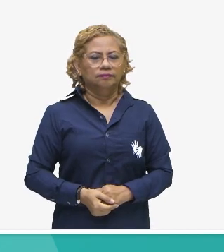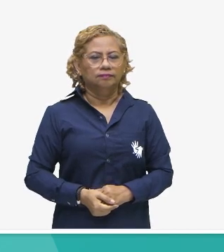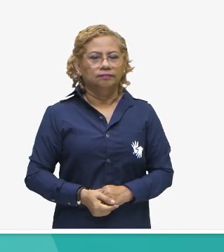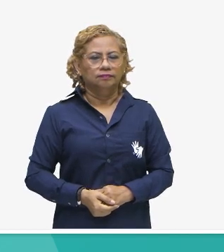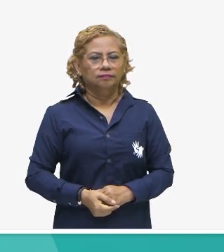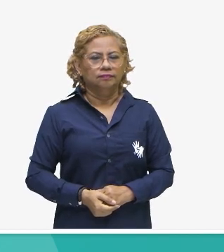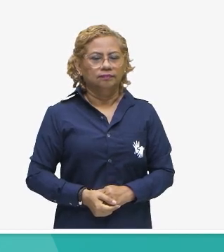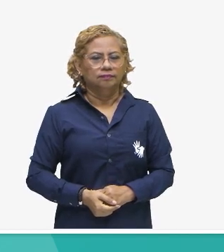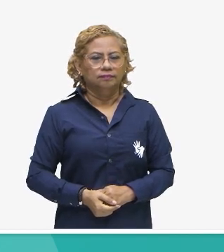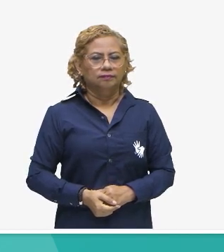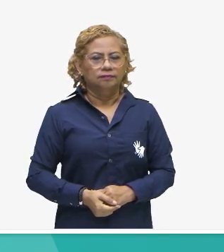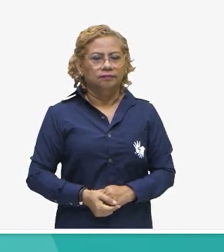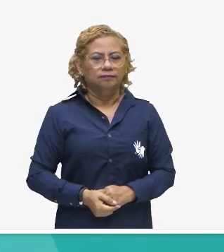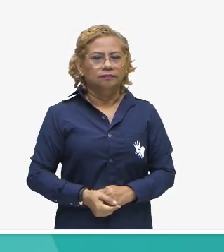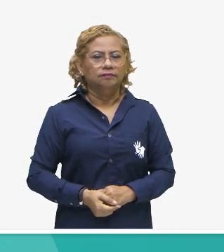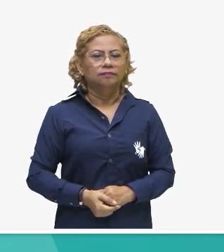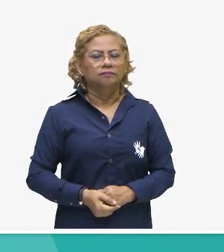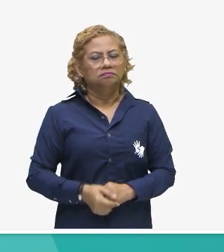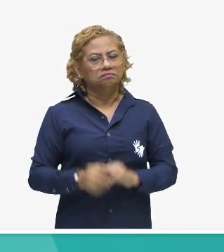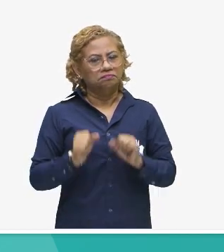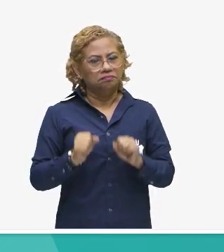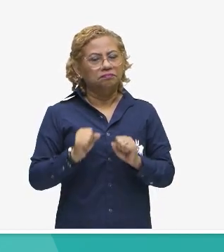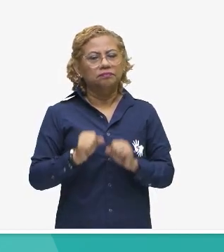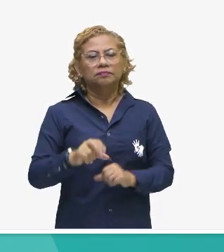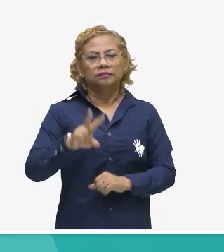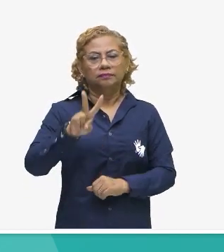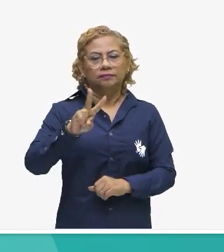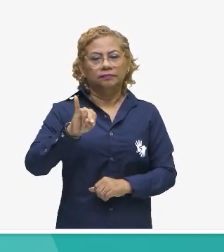no passado. Isso aqui tudo são